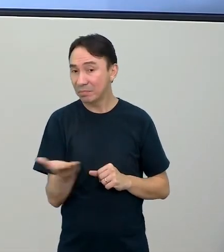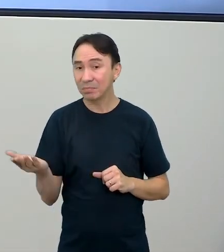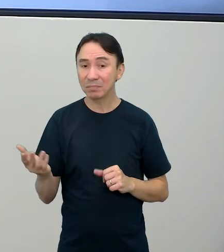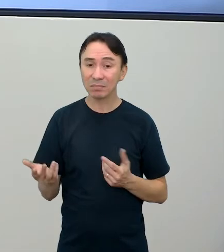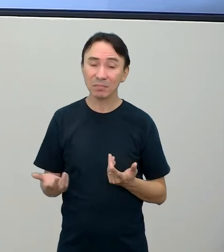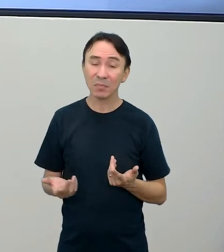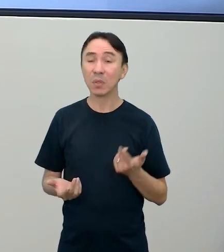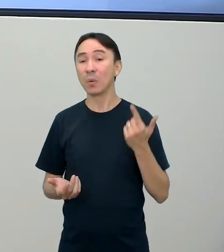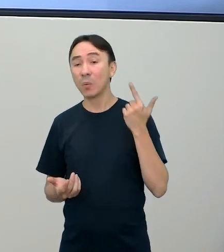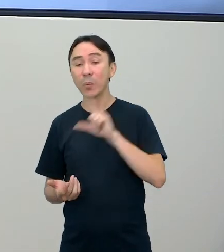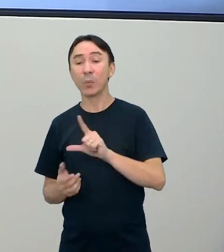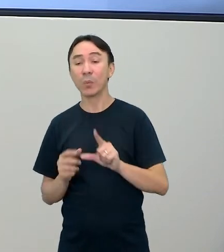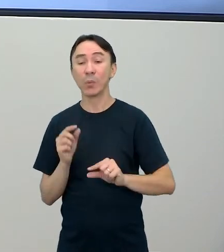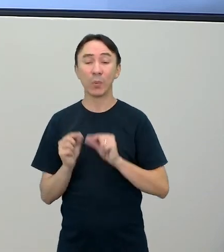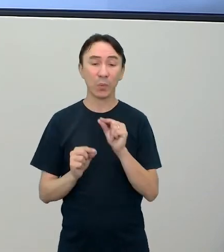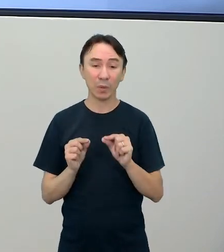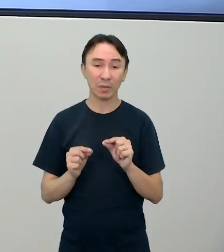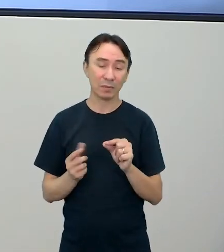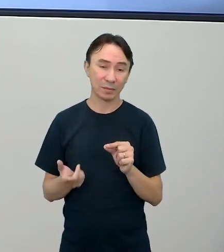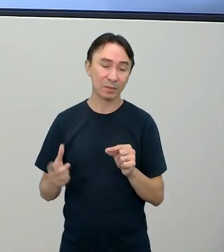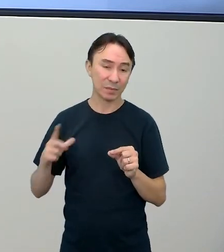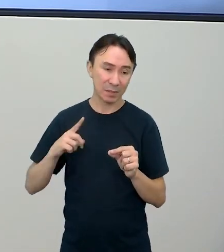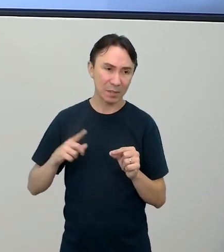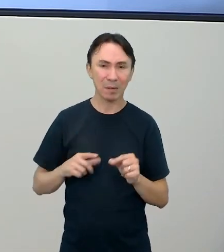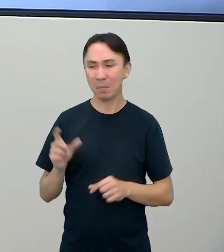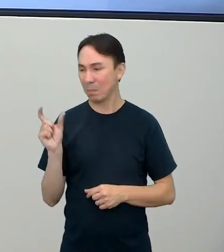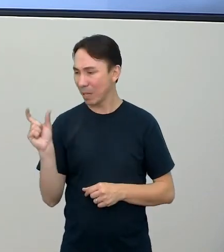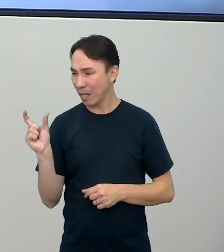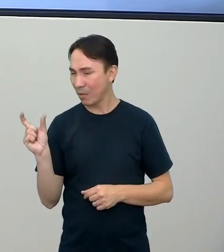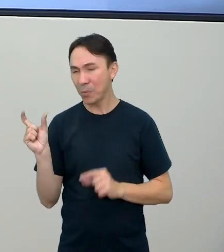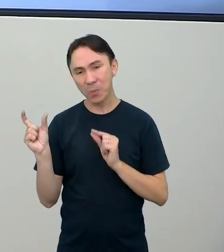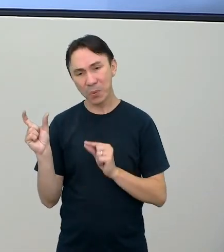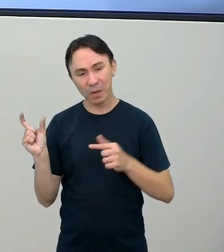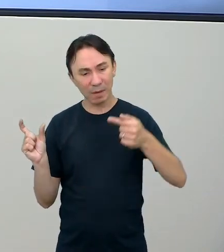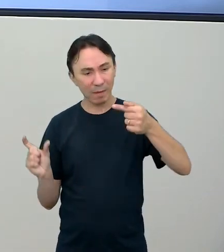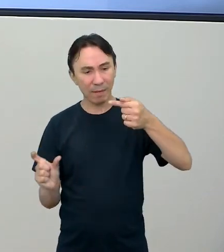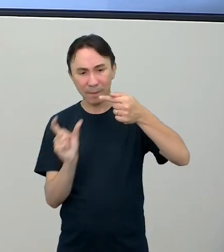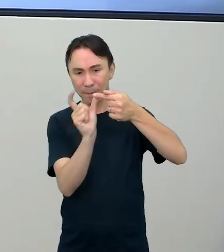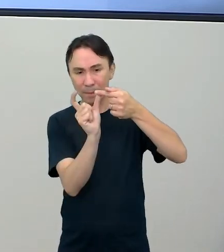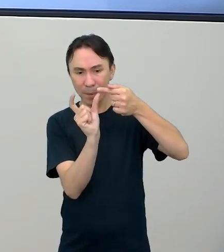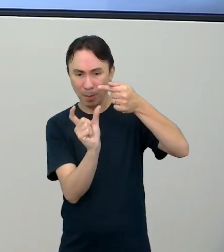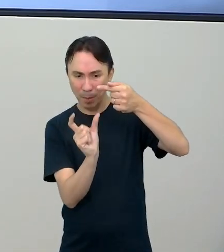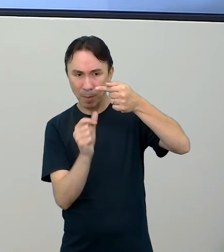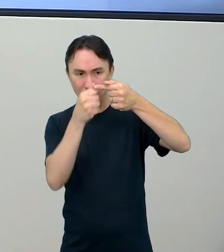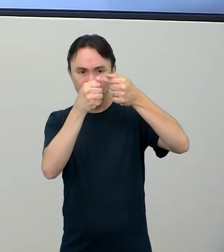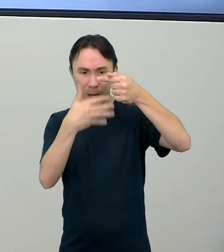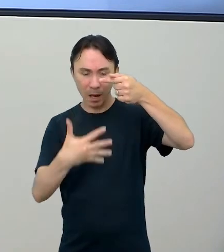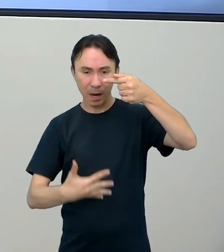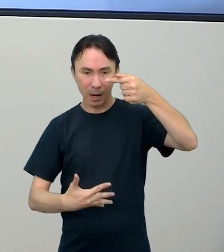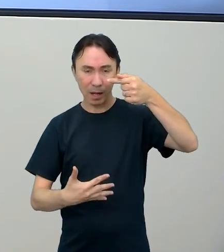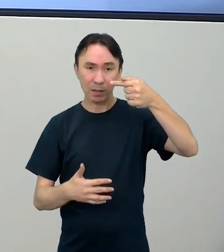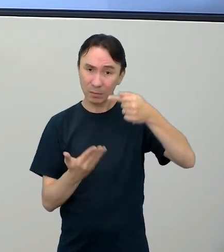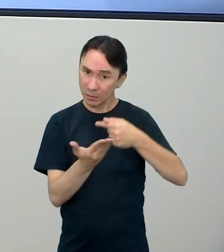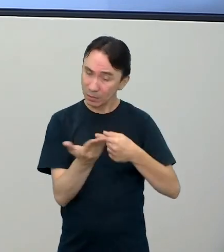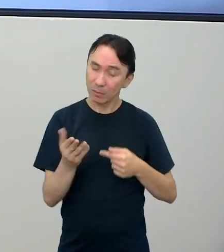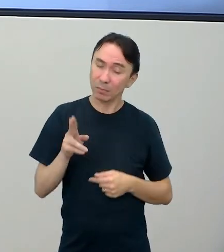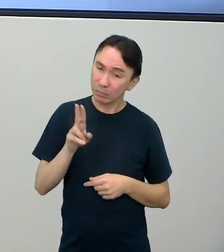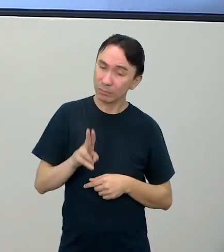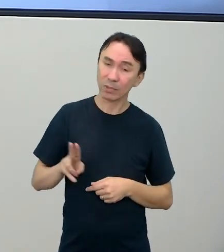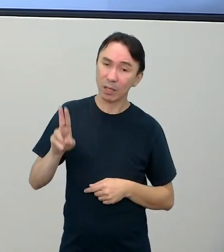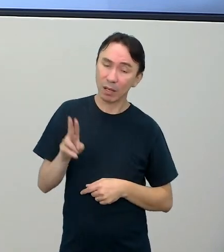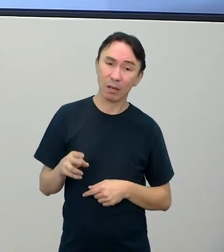referenciar o que é essas palavras, né? Porque vão ser utilizadas nessas disciplinas com mais frequência. Então, quando elas